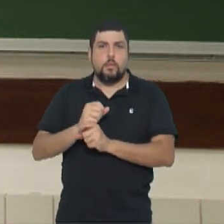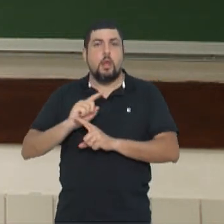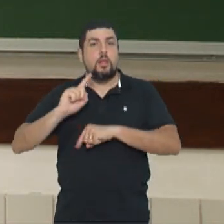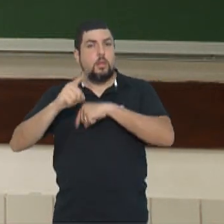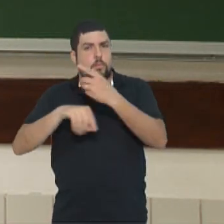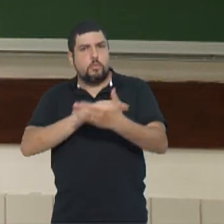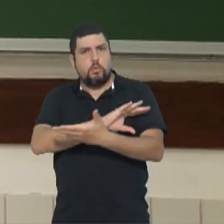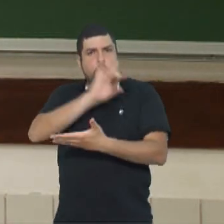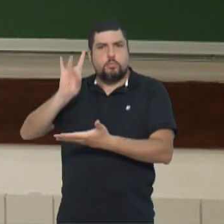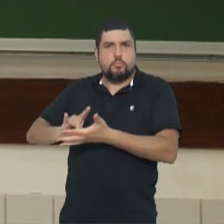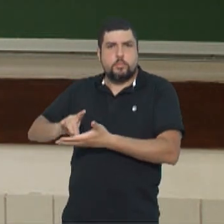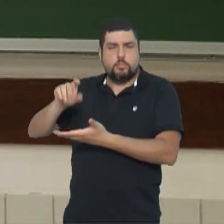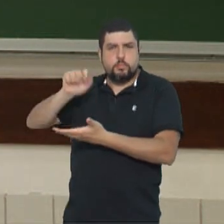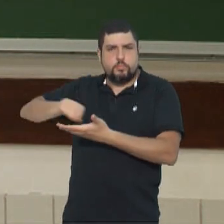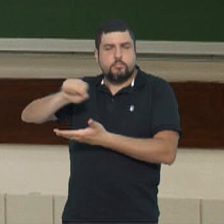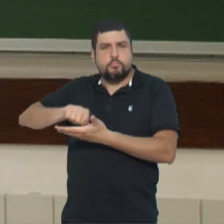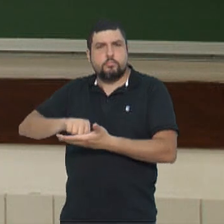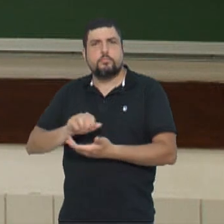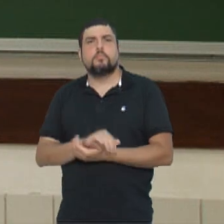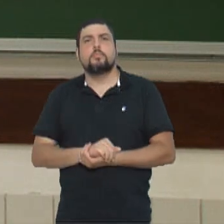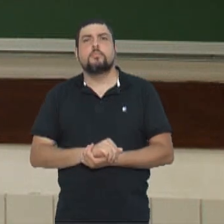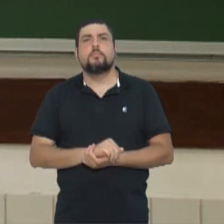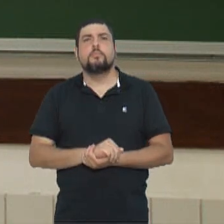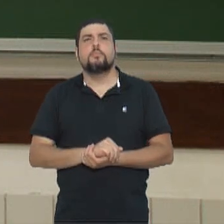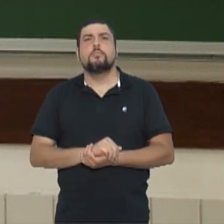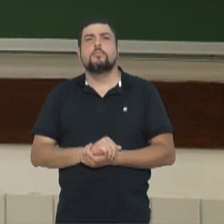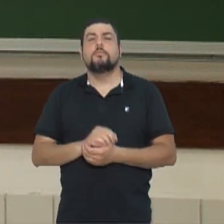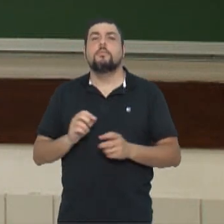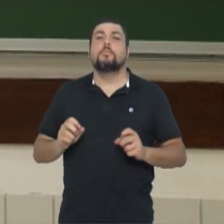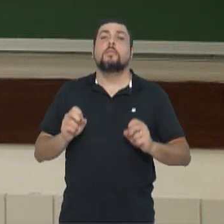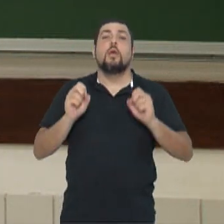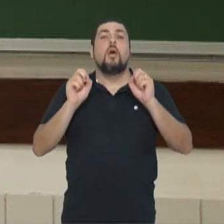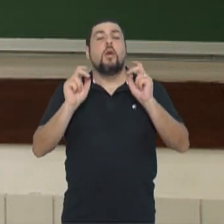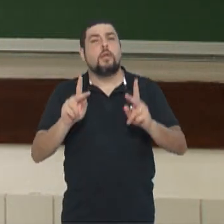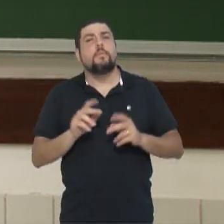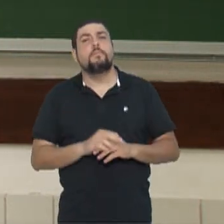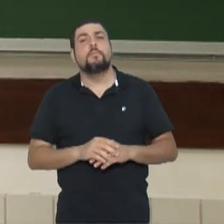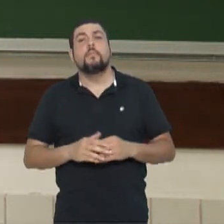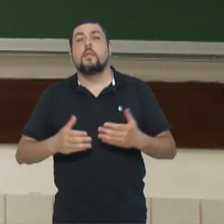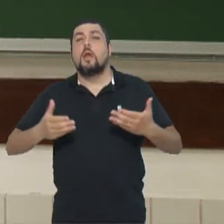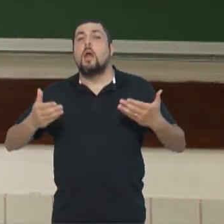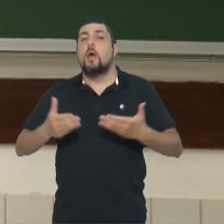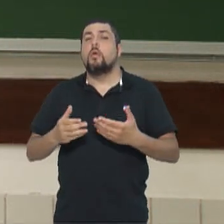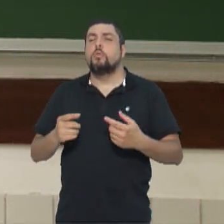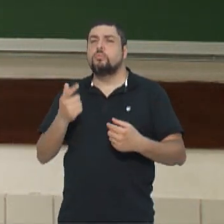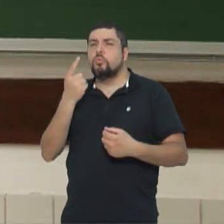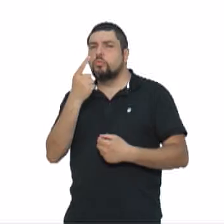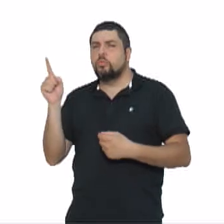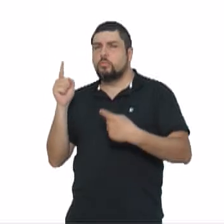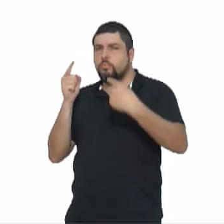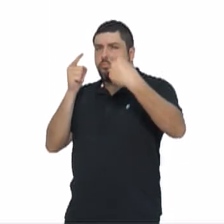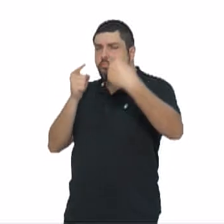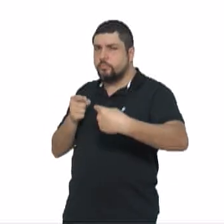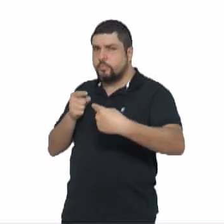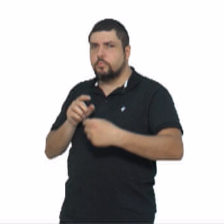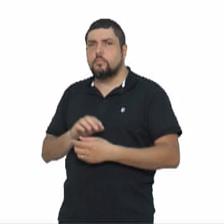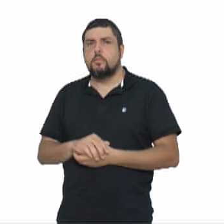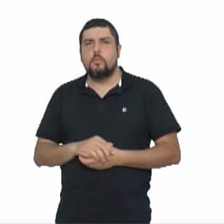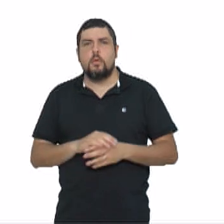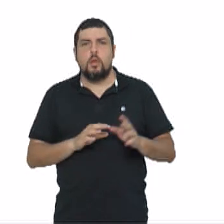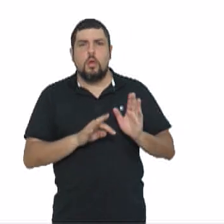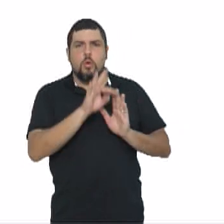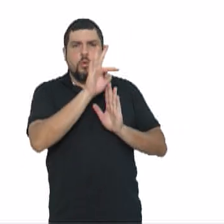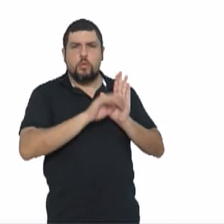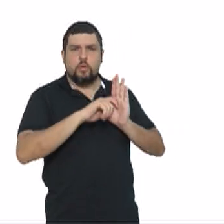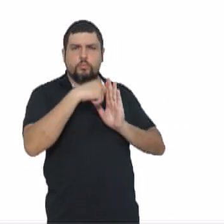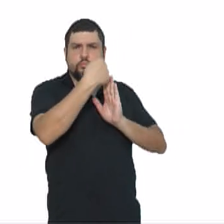No definitivo, beleza? Bom, é isso a nossa série. Agora a gente vai fechar com o nosso quiz. A produção de um texto compreende as etapas